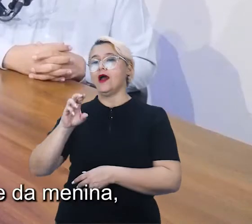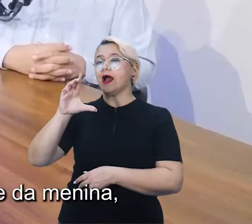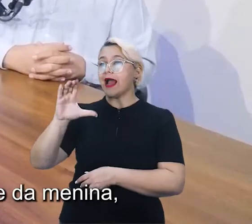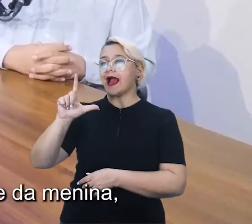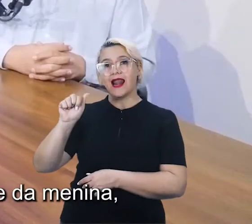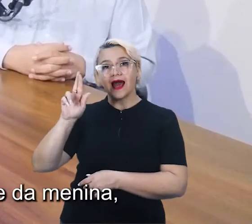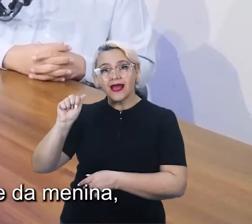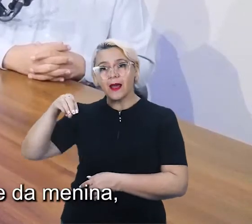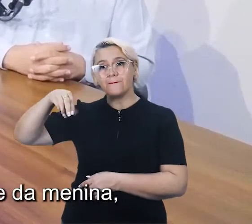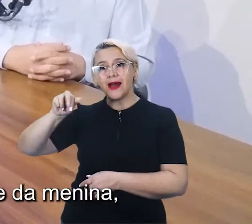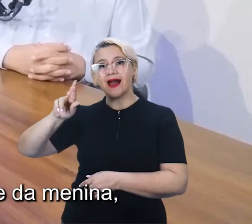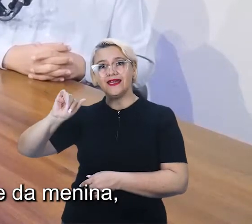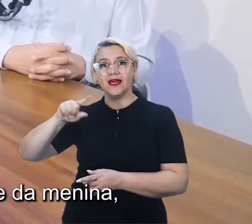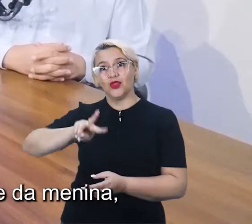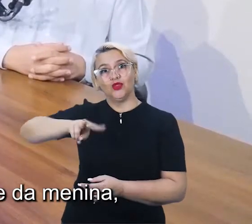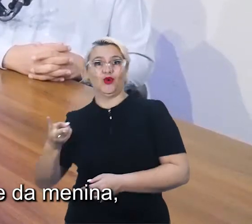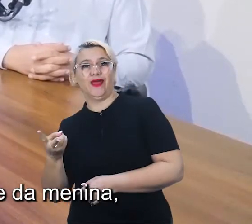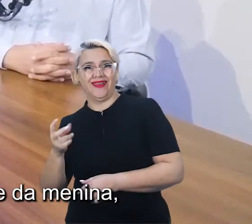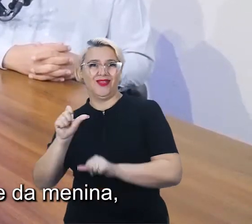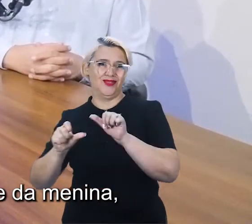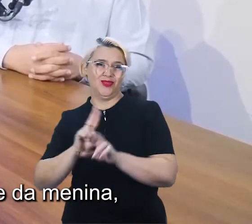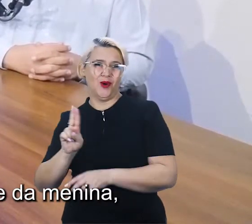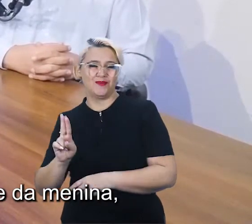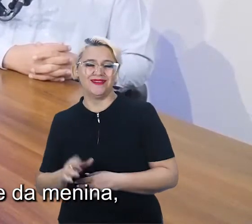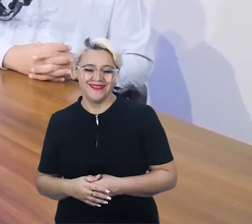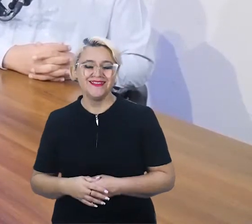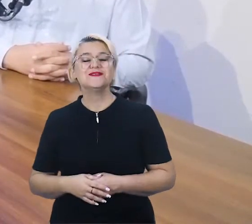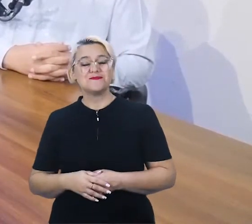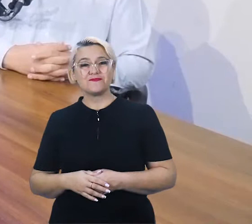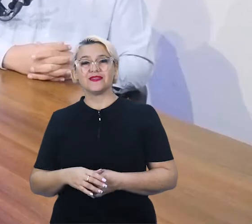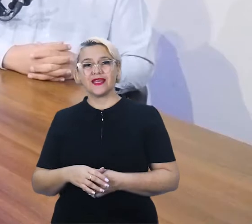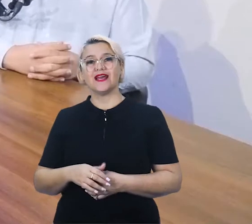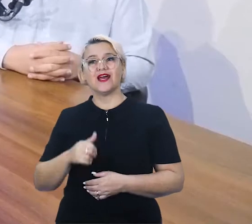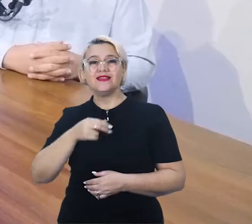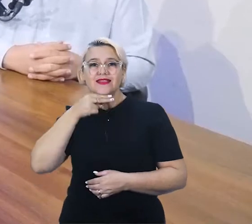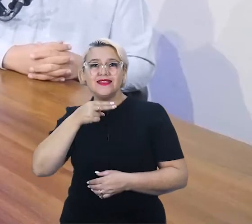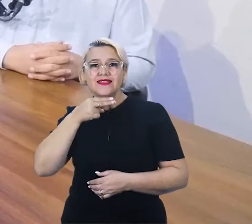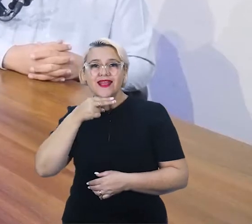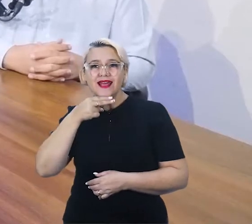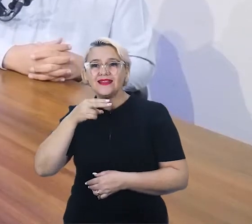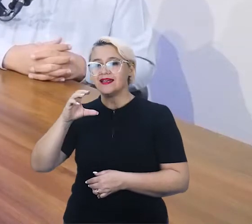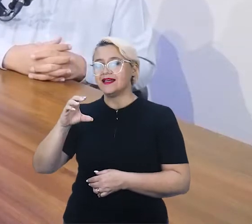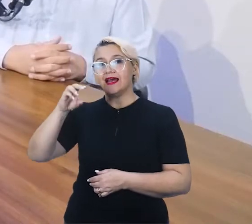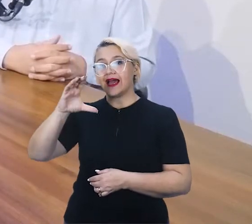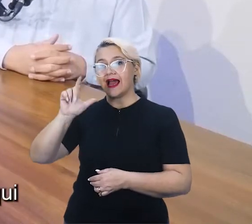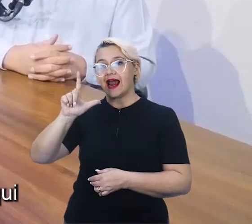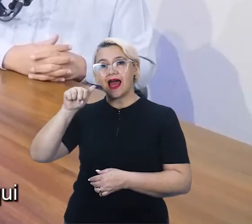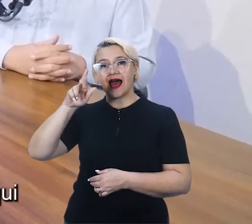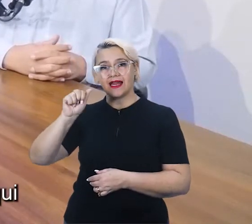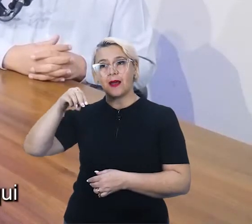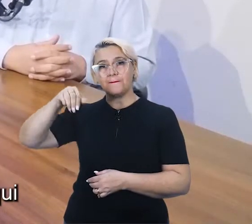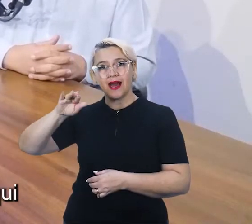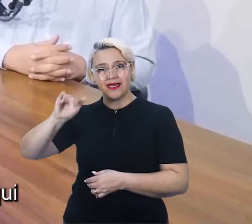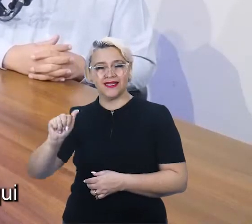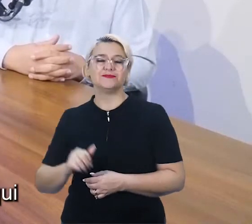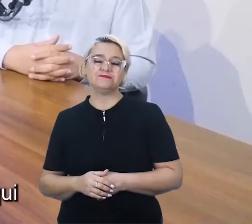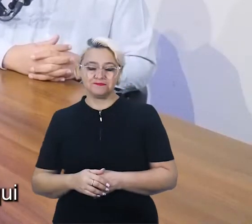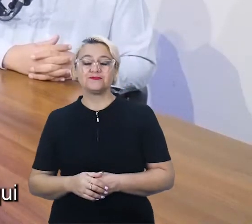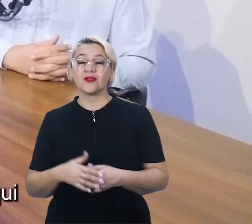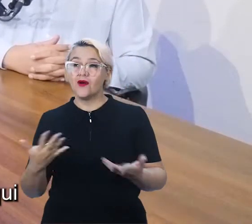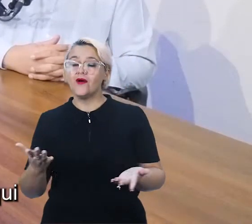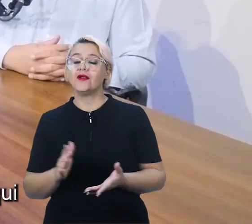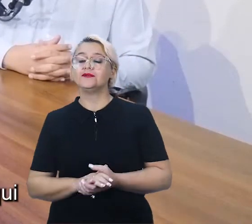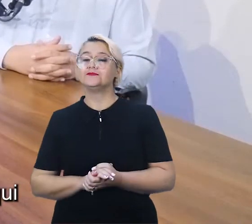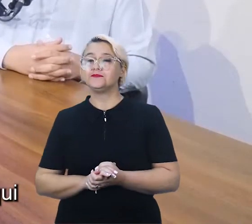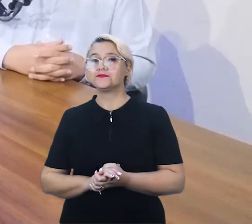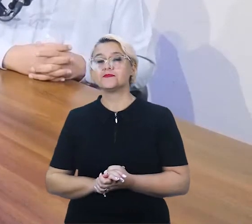Maria, ó, eu estou invertendo aqui o nome da menina. Da Cláudia Maria, Também. da Clara Maria. Mas olha, Cláudia,